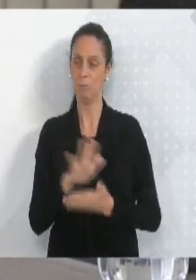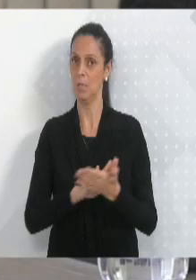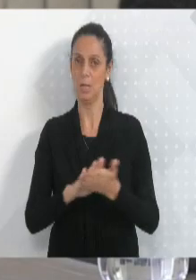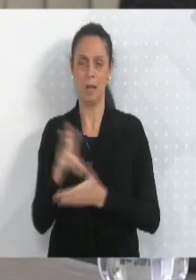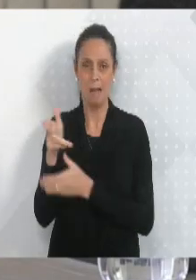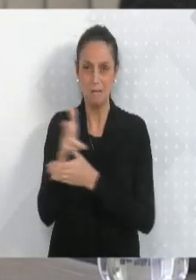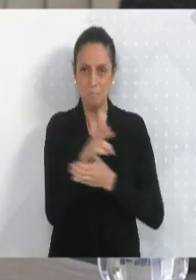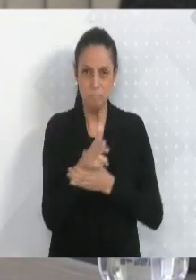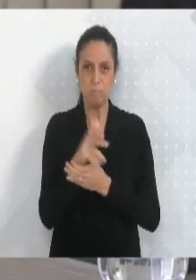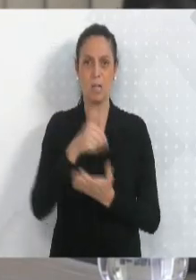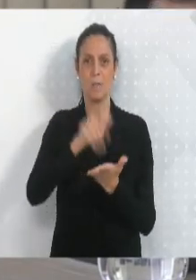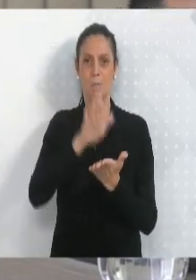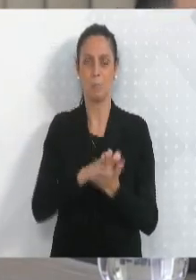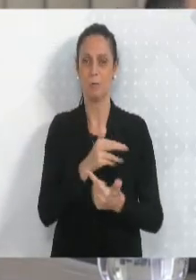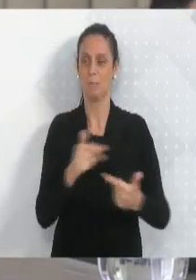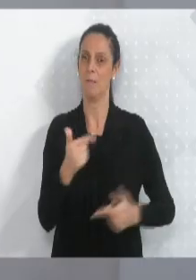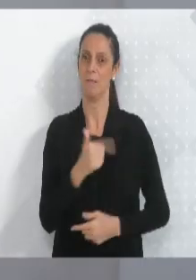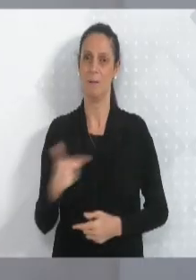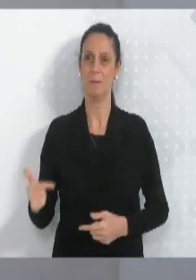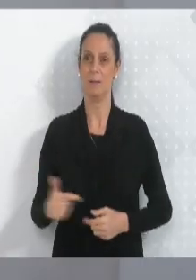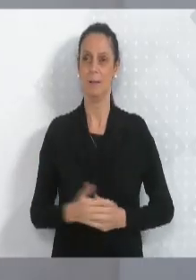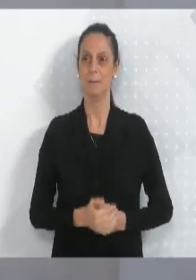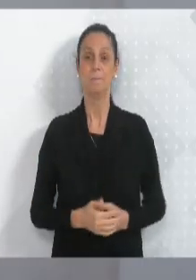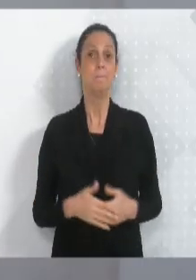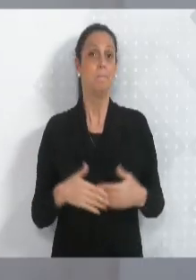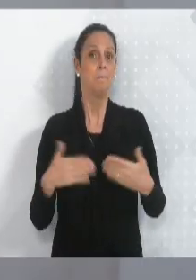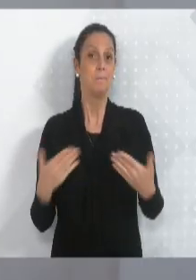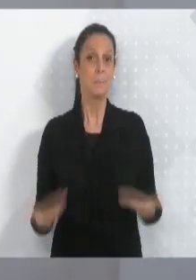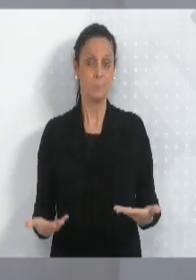cabelo na nossa cidade. Presidente, de acordo com os